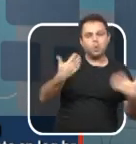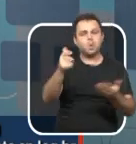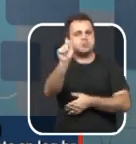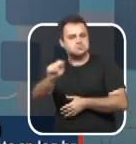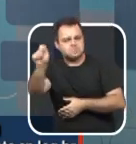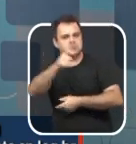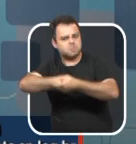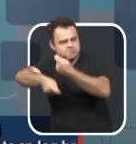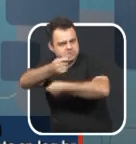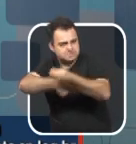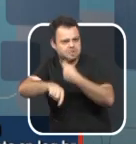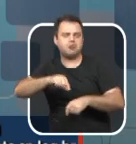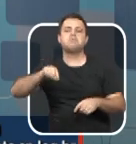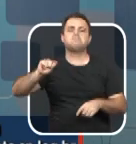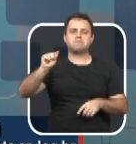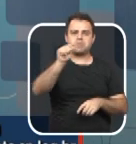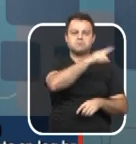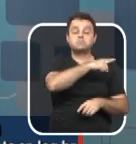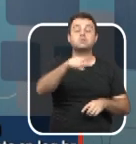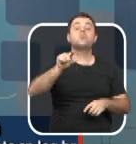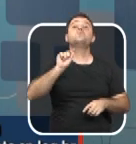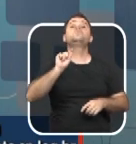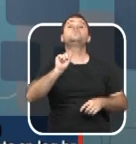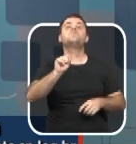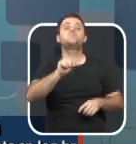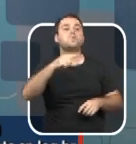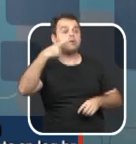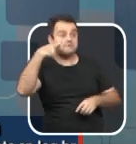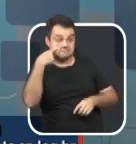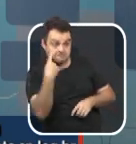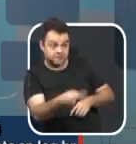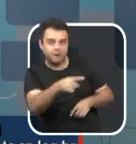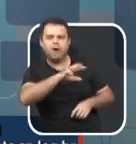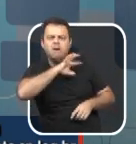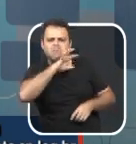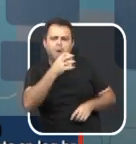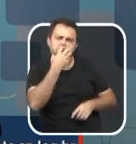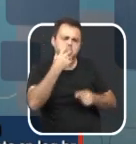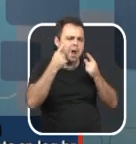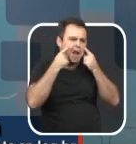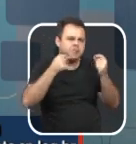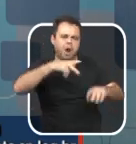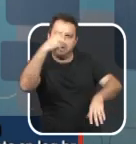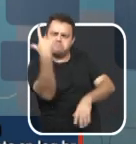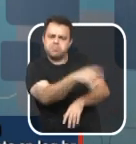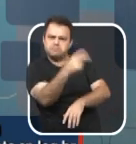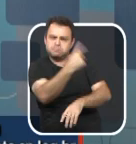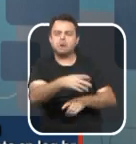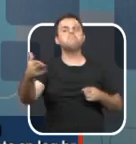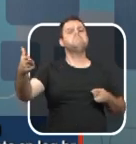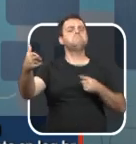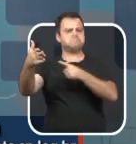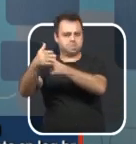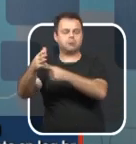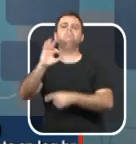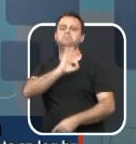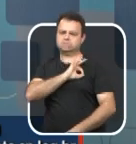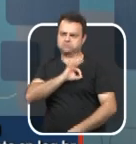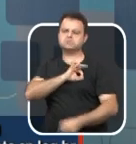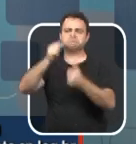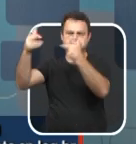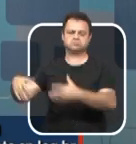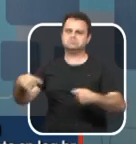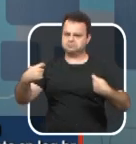de São José do Rio Preto a comunicar aos de Segurança Pública a ocorrência de casos de maus tratos